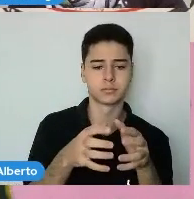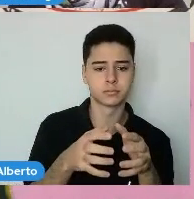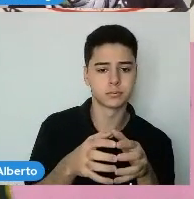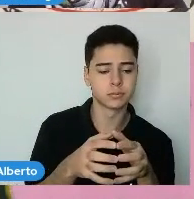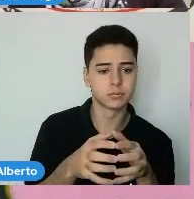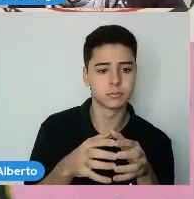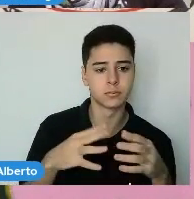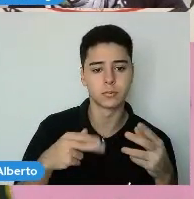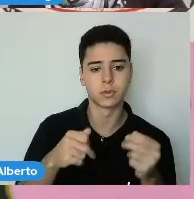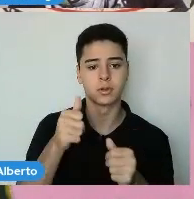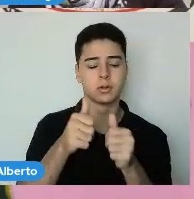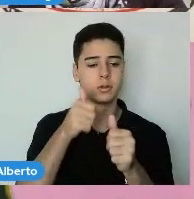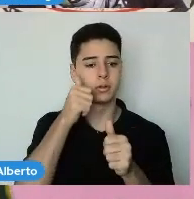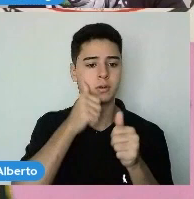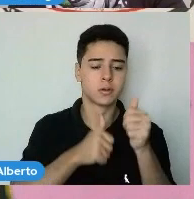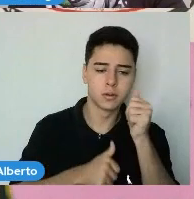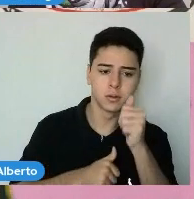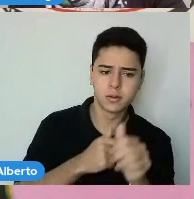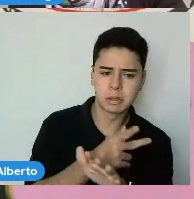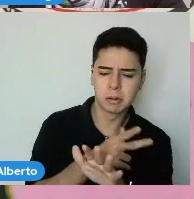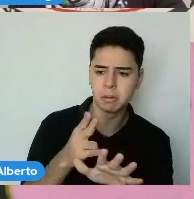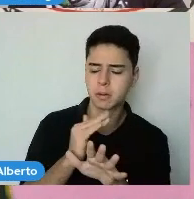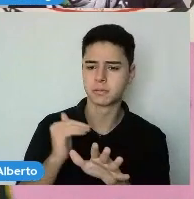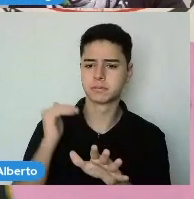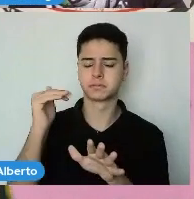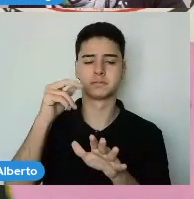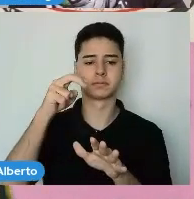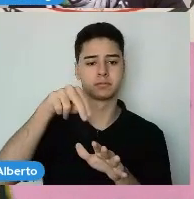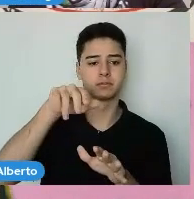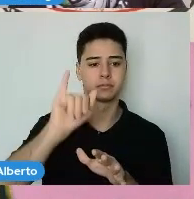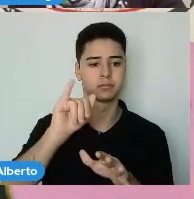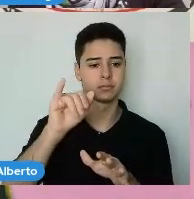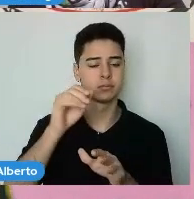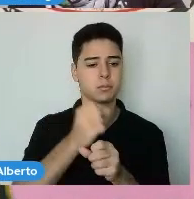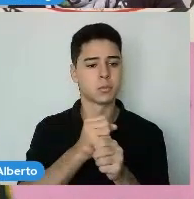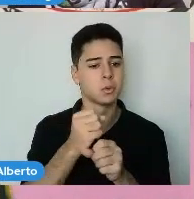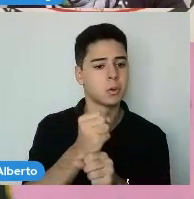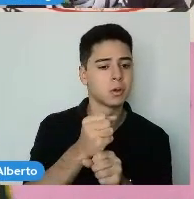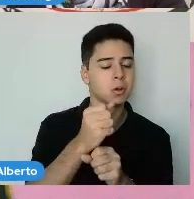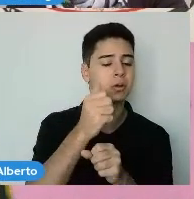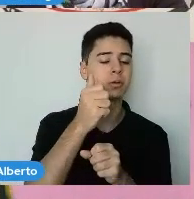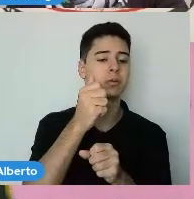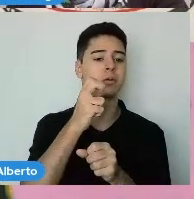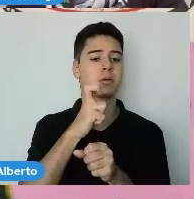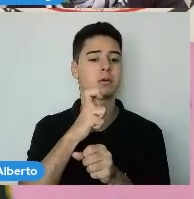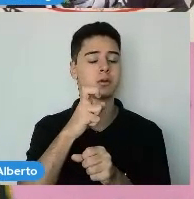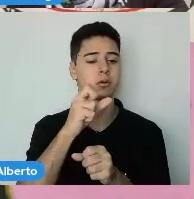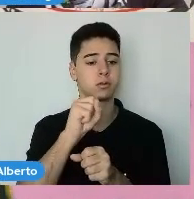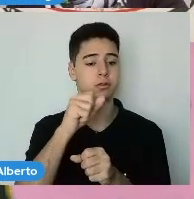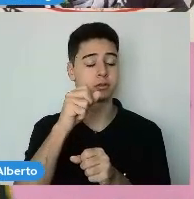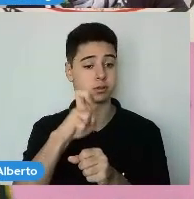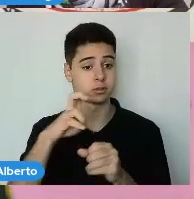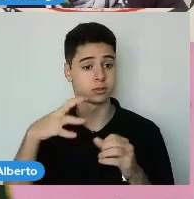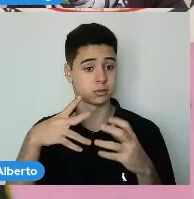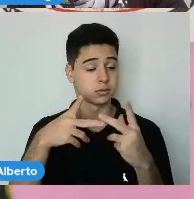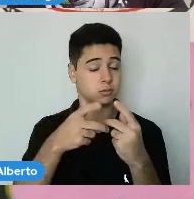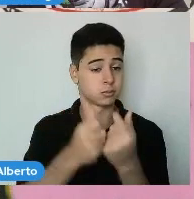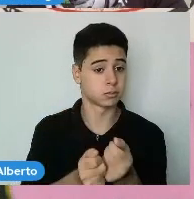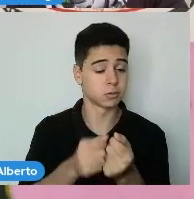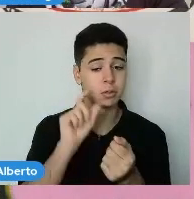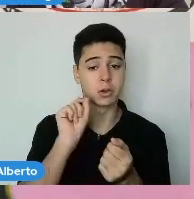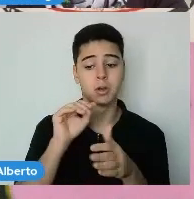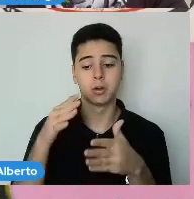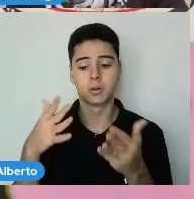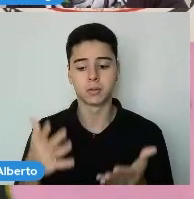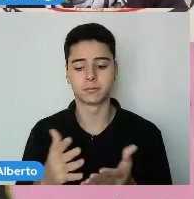artistas feministas que surgiu em Nova York na década de 80, 85, né, 1985, e as suas